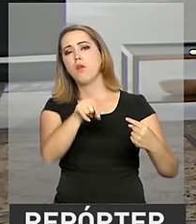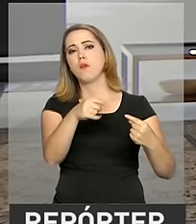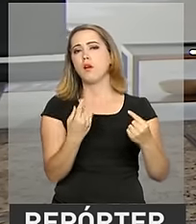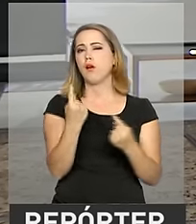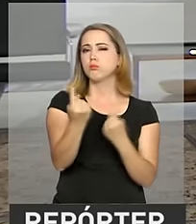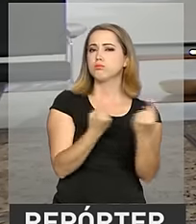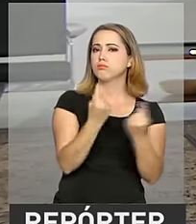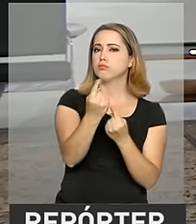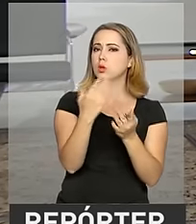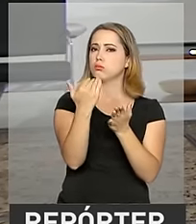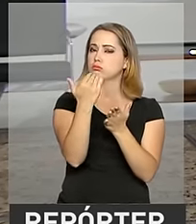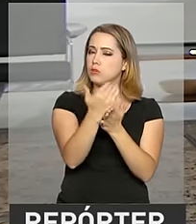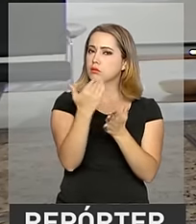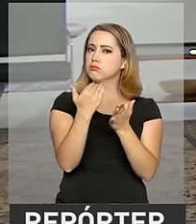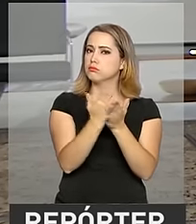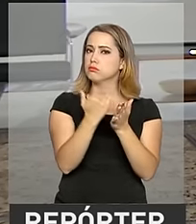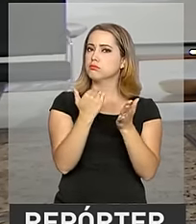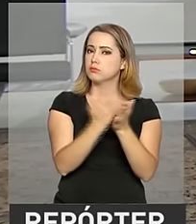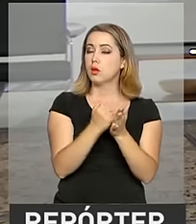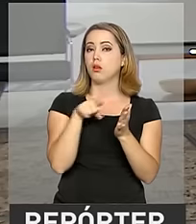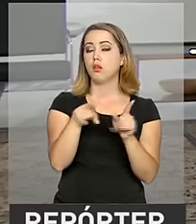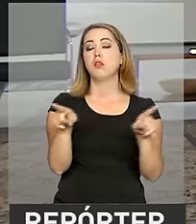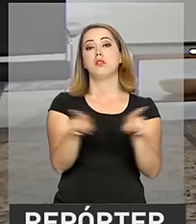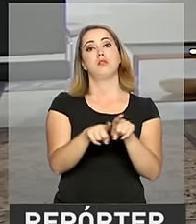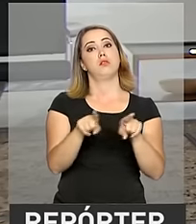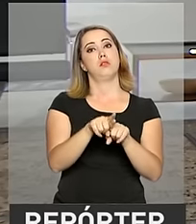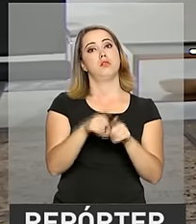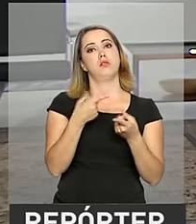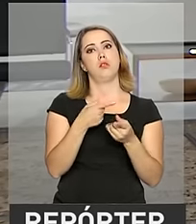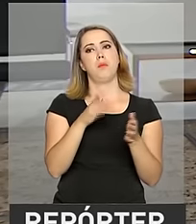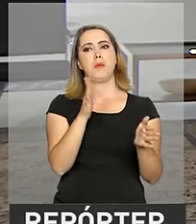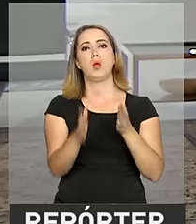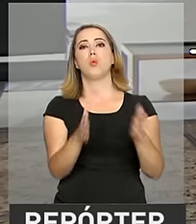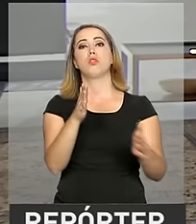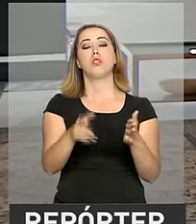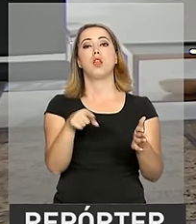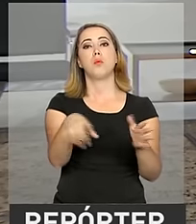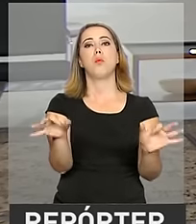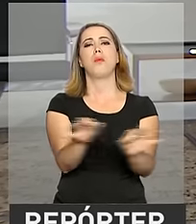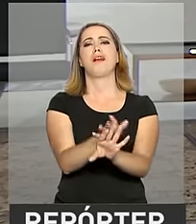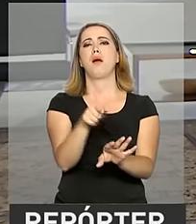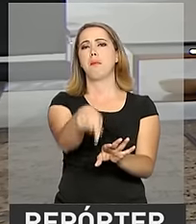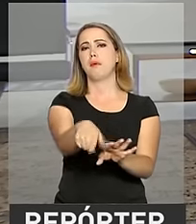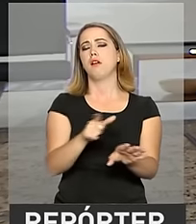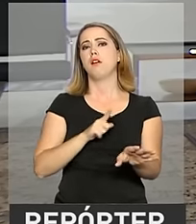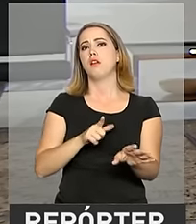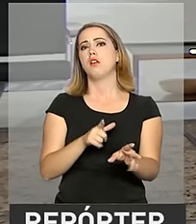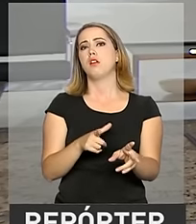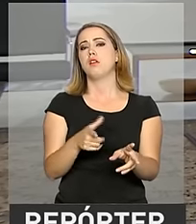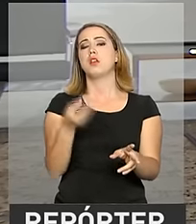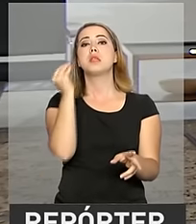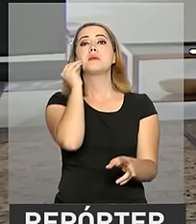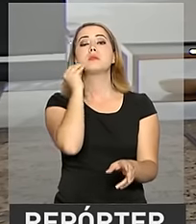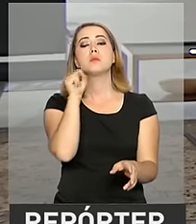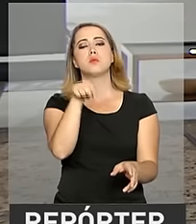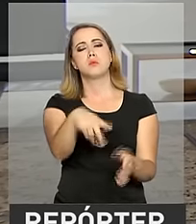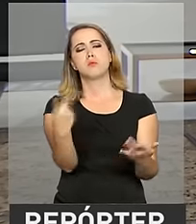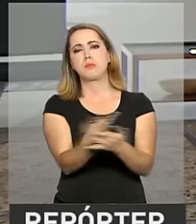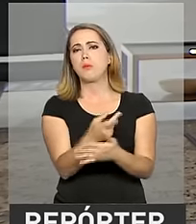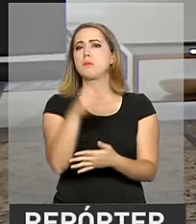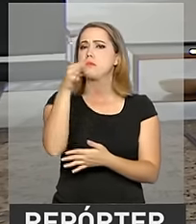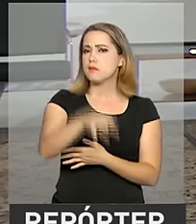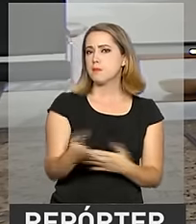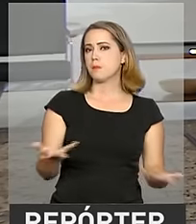cada etapa do projeto, bem como os prazos finais e os testes de funcionalidade da